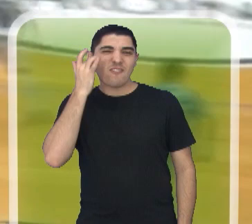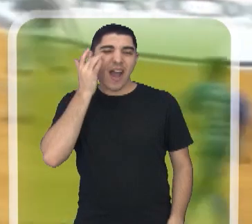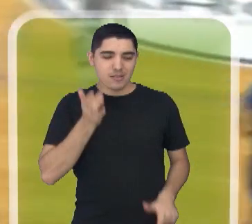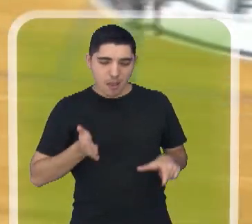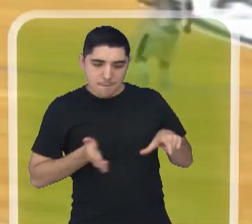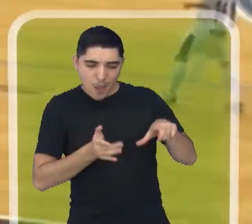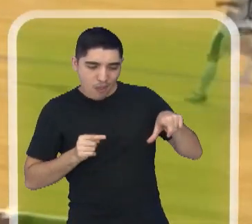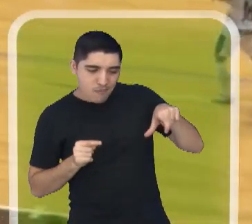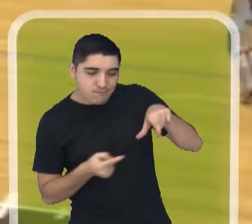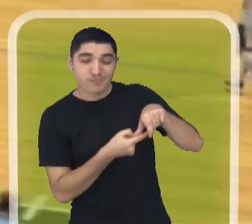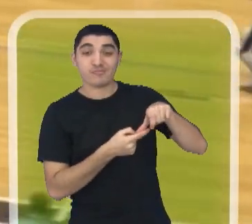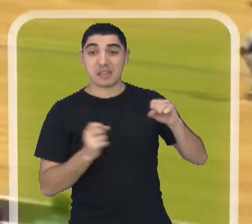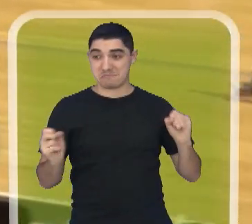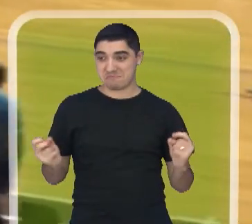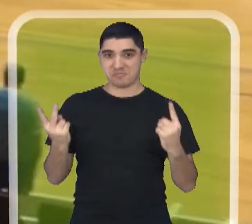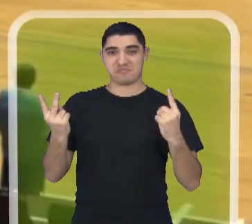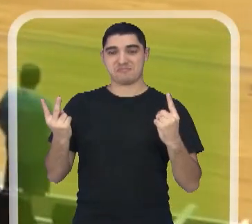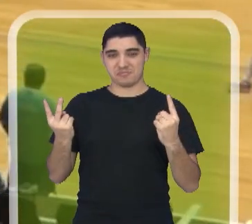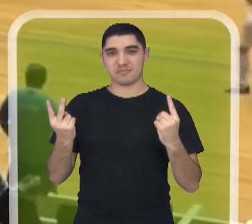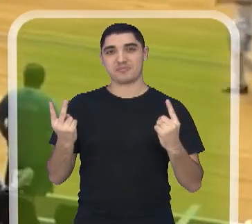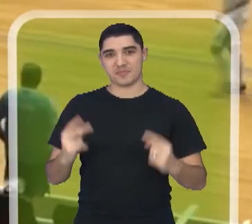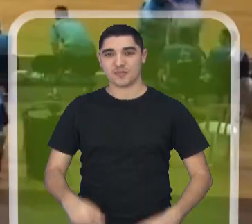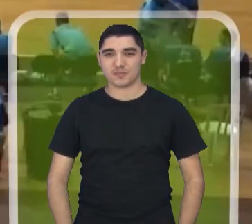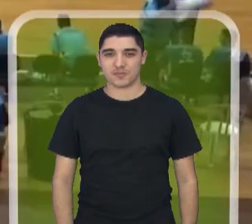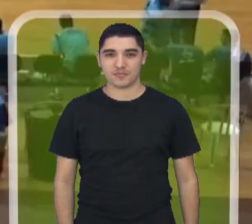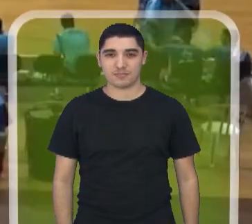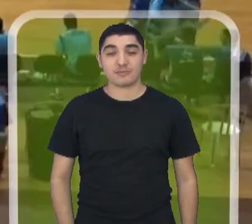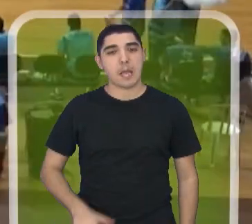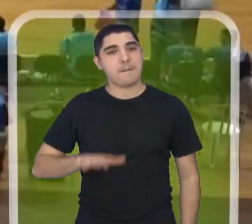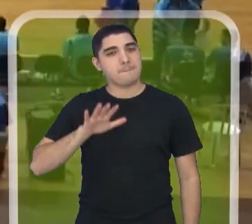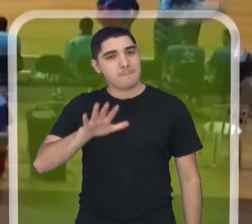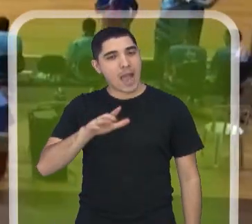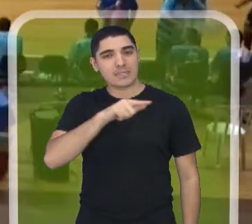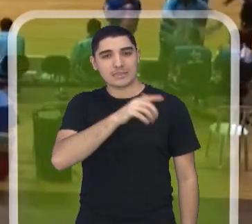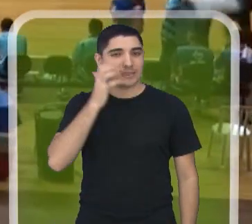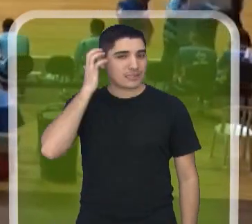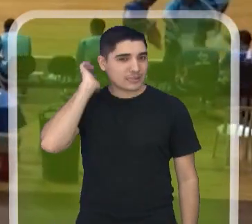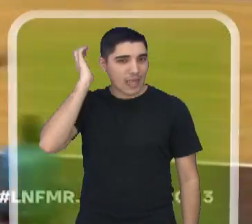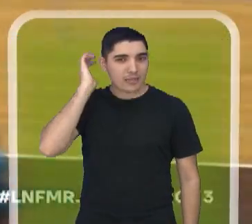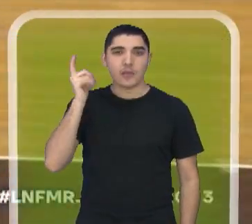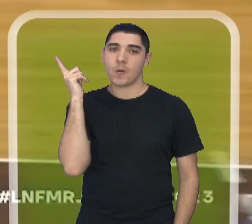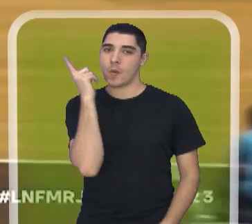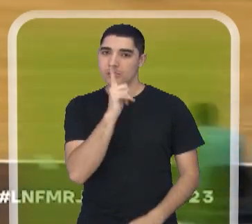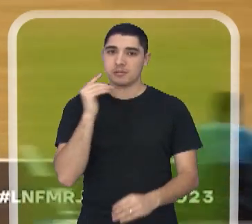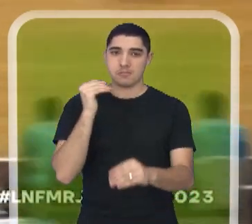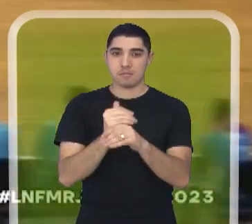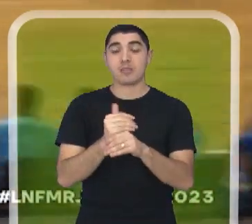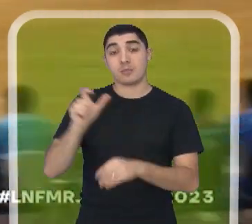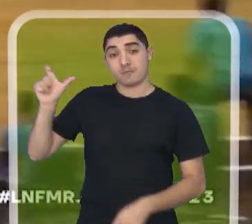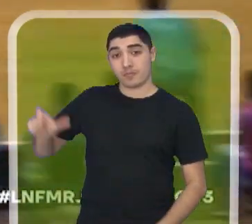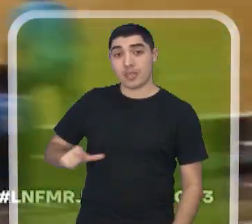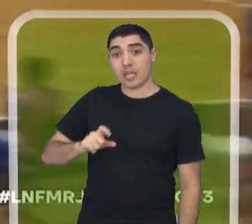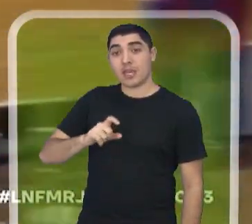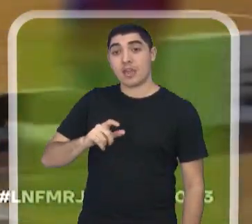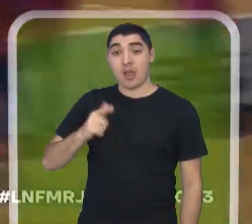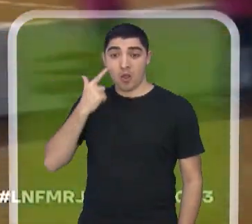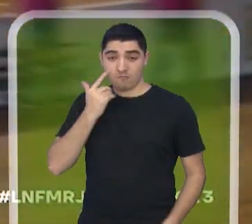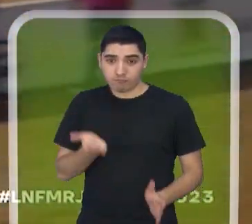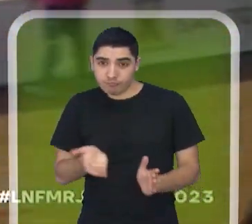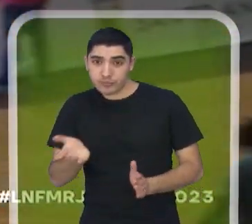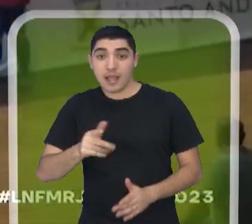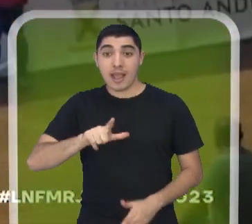para fazer São José 2-1. Mas o Santo André chegou ao empate, Xaropinho carregou e abriu para